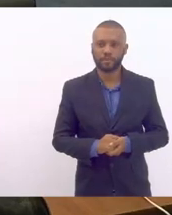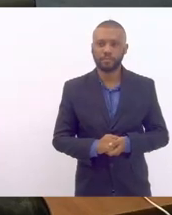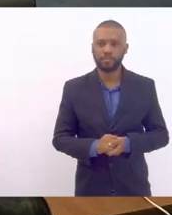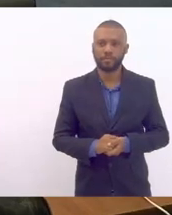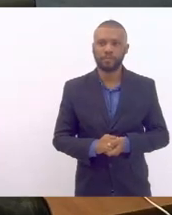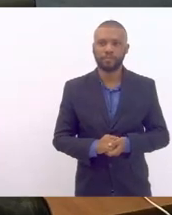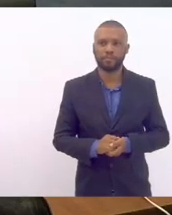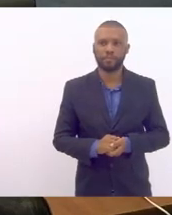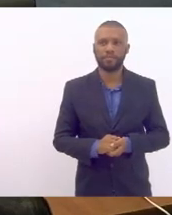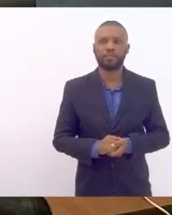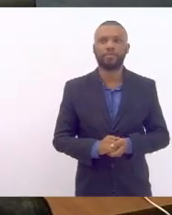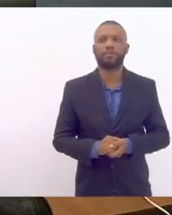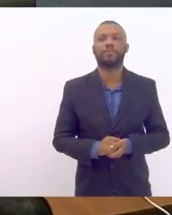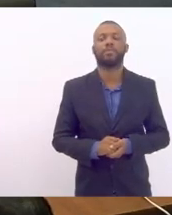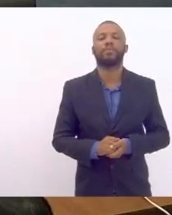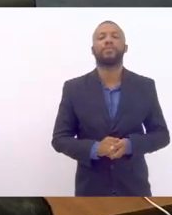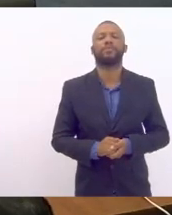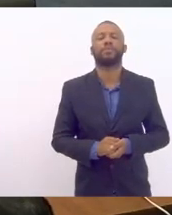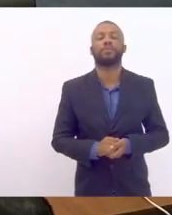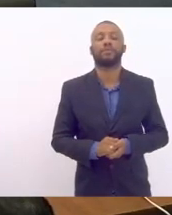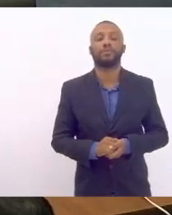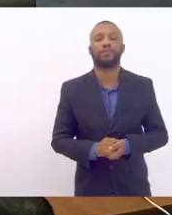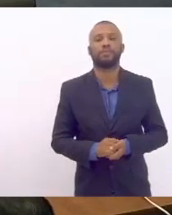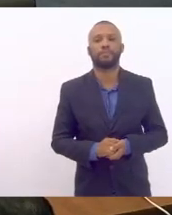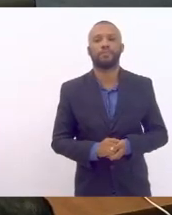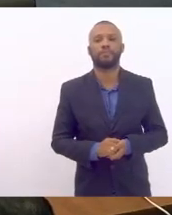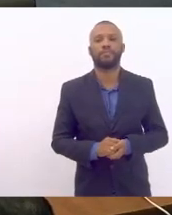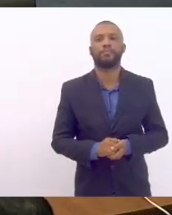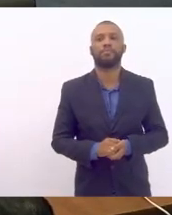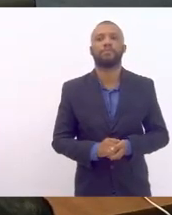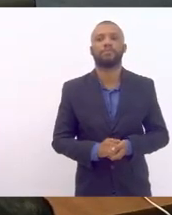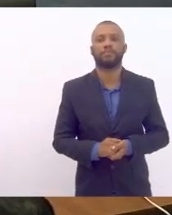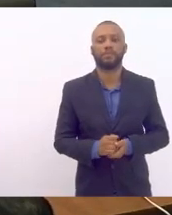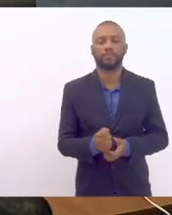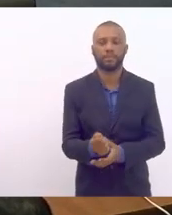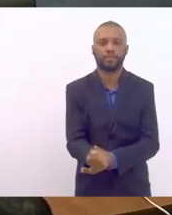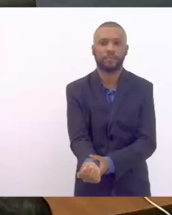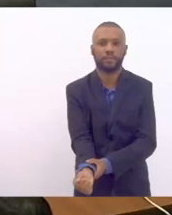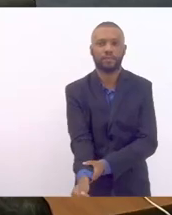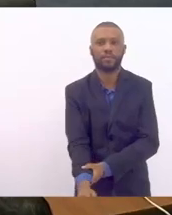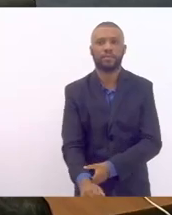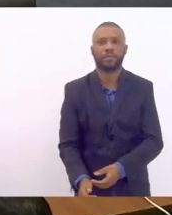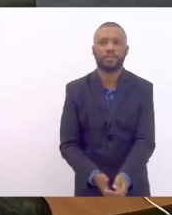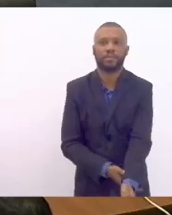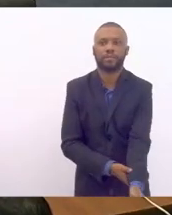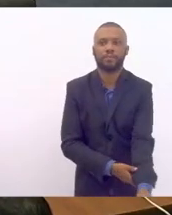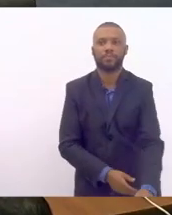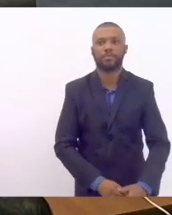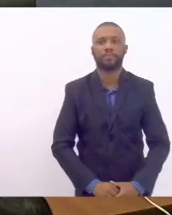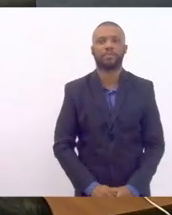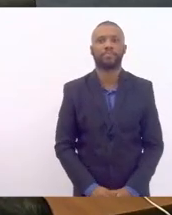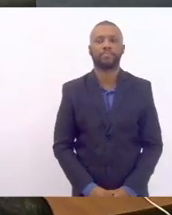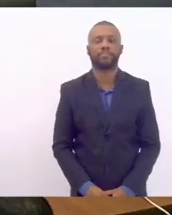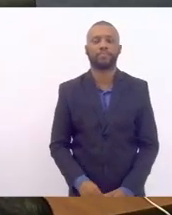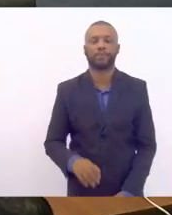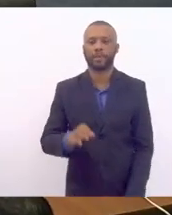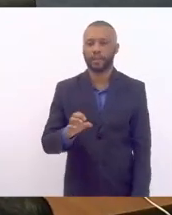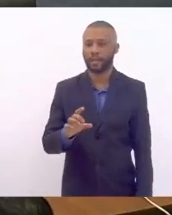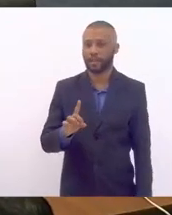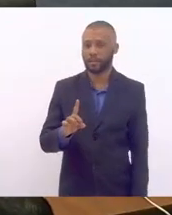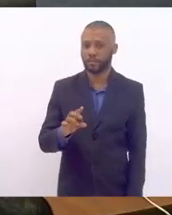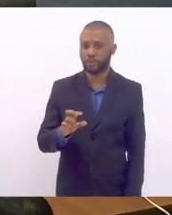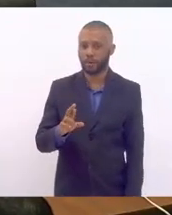o volume E aí Oi ok o Eduardo raupp